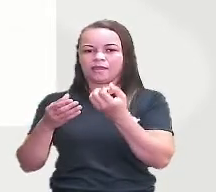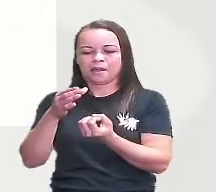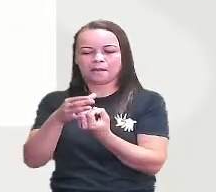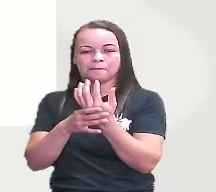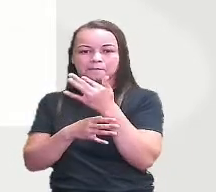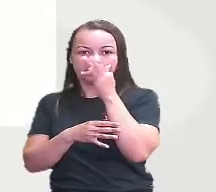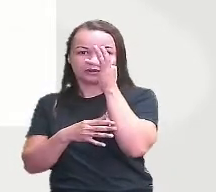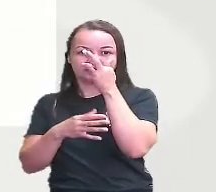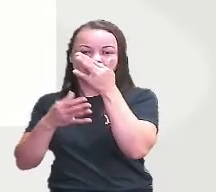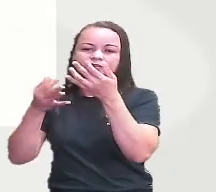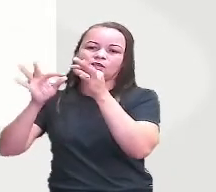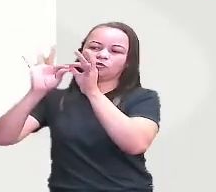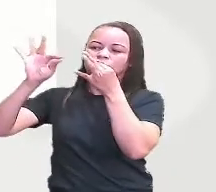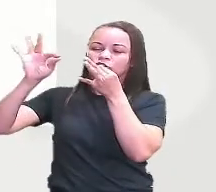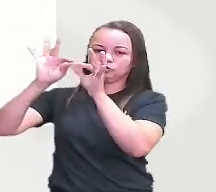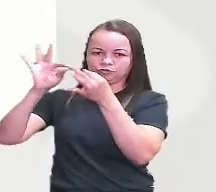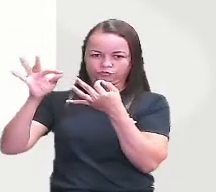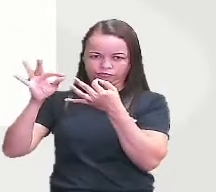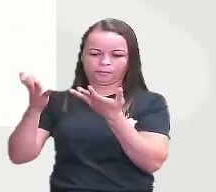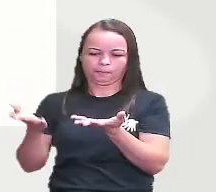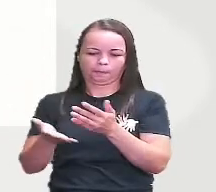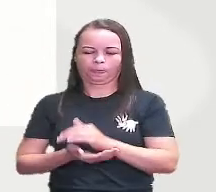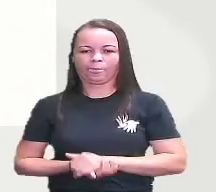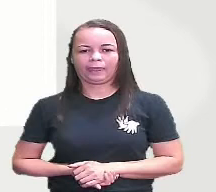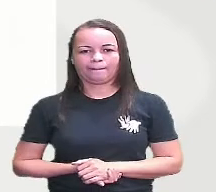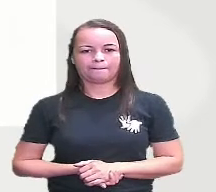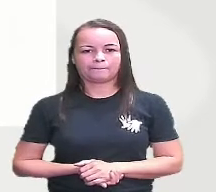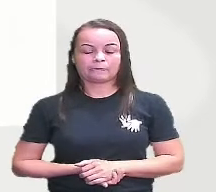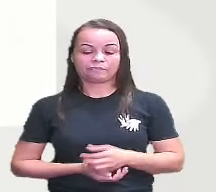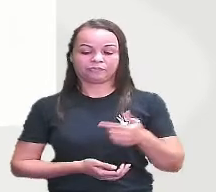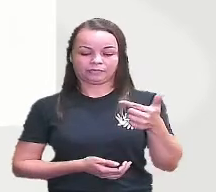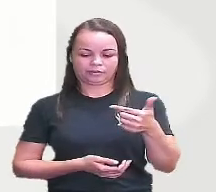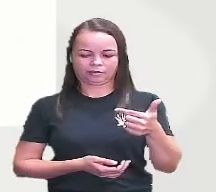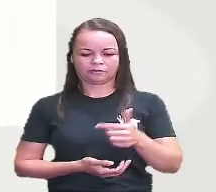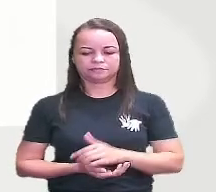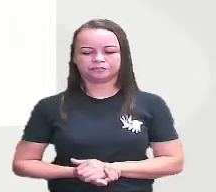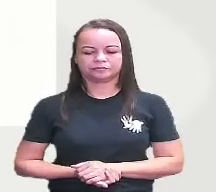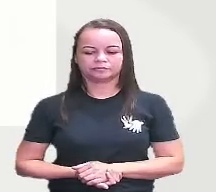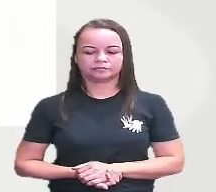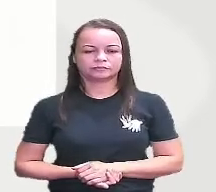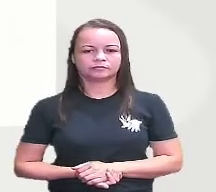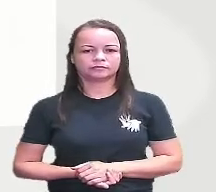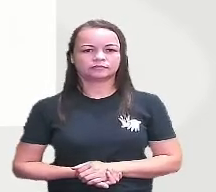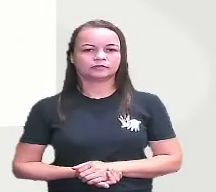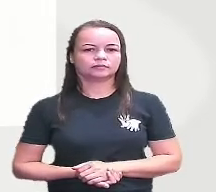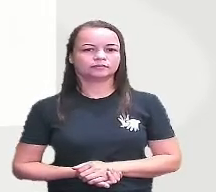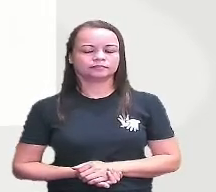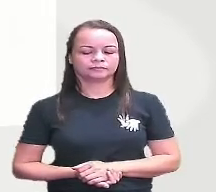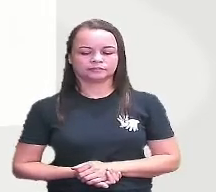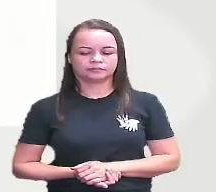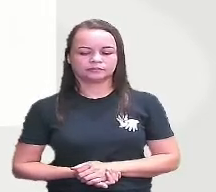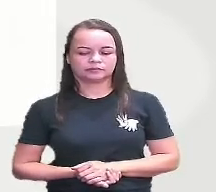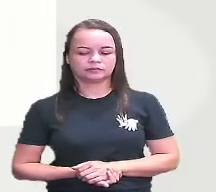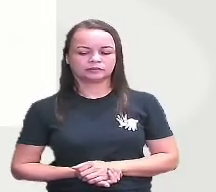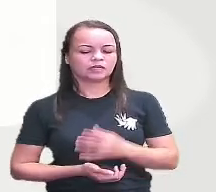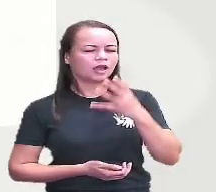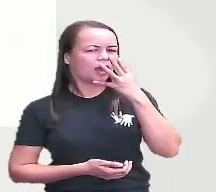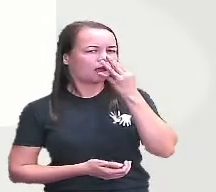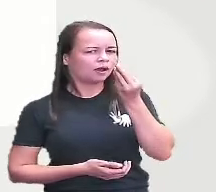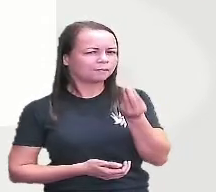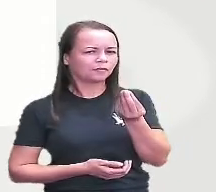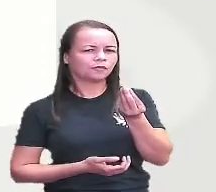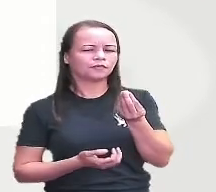uvas, tá bom? No segundo, diz assim: a raposa queria comer as uvas, por